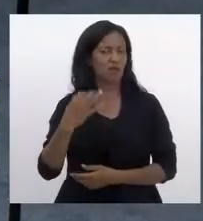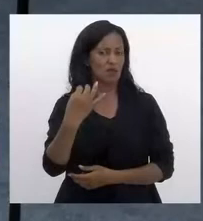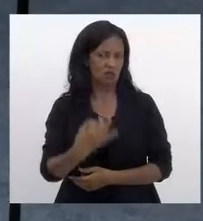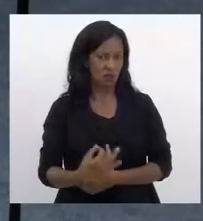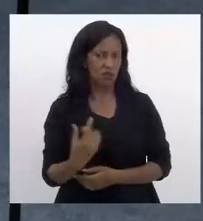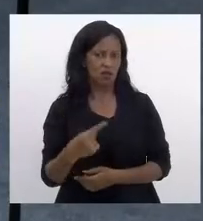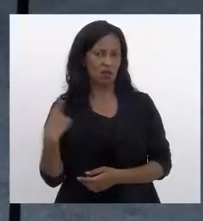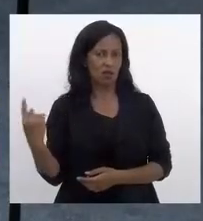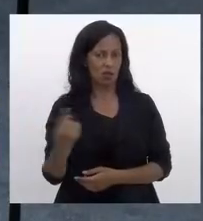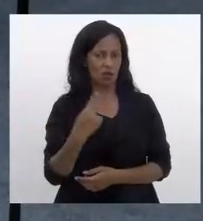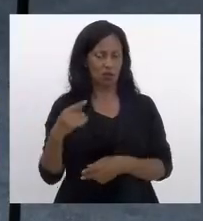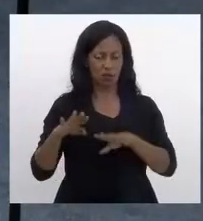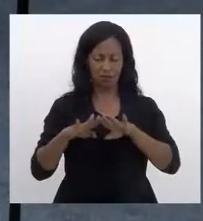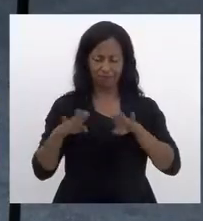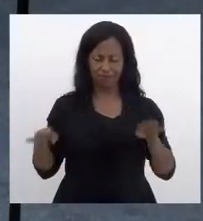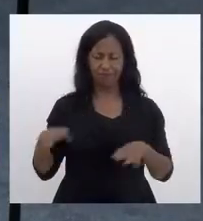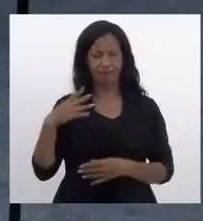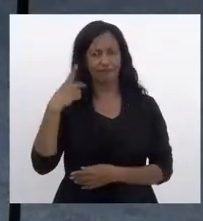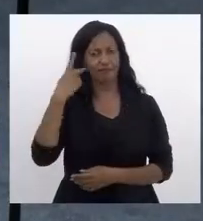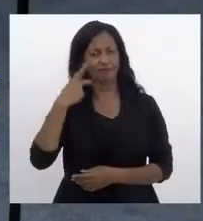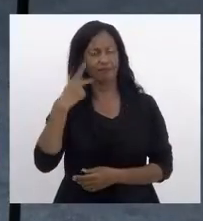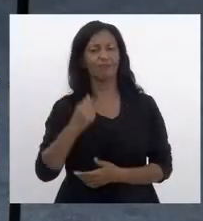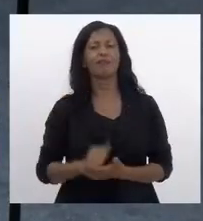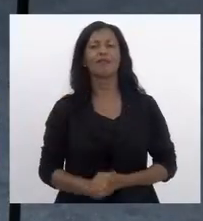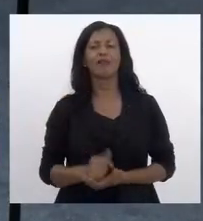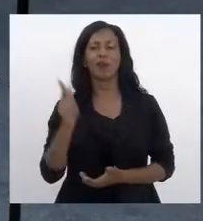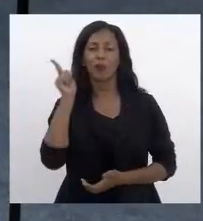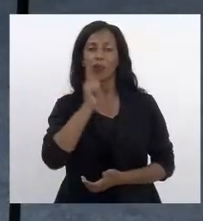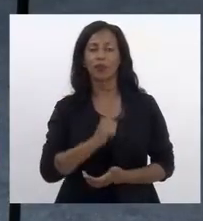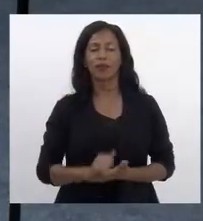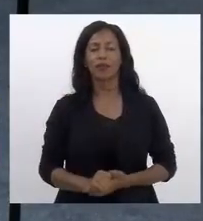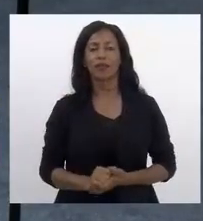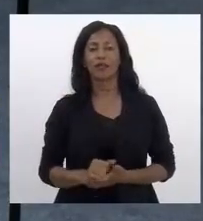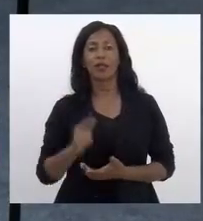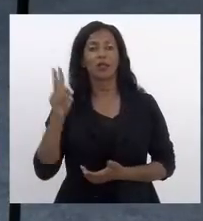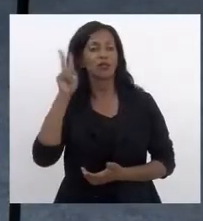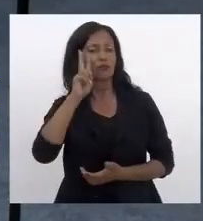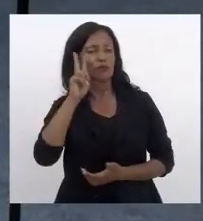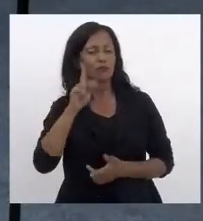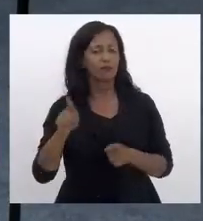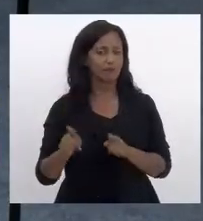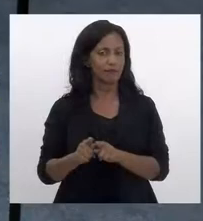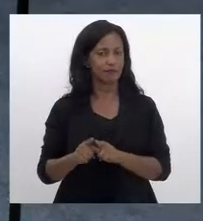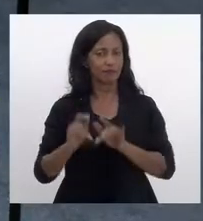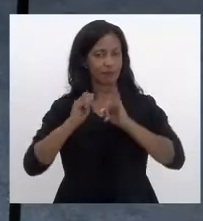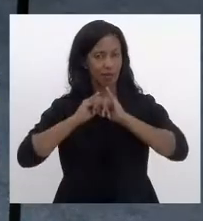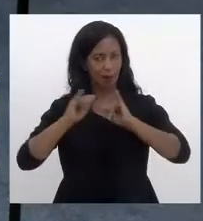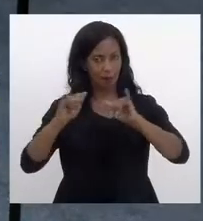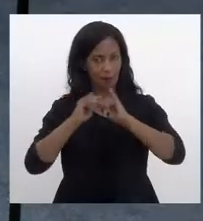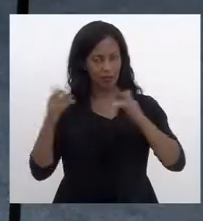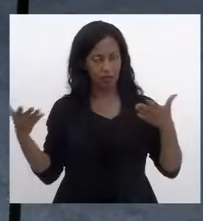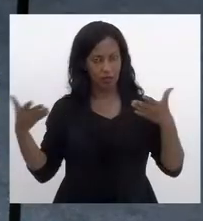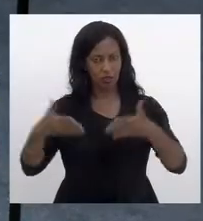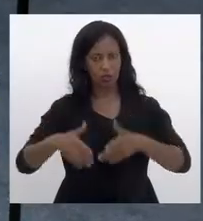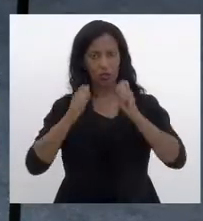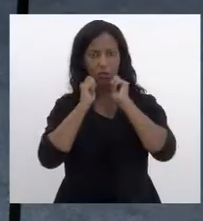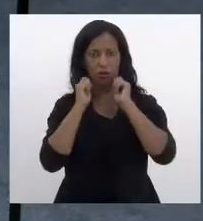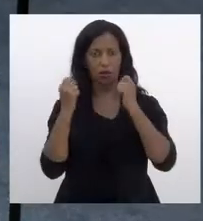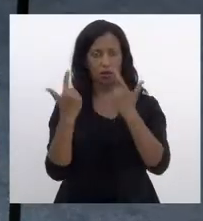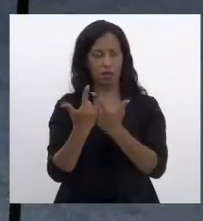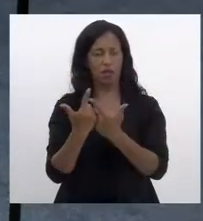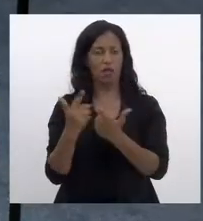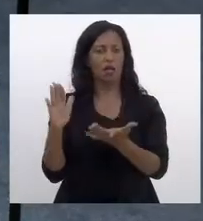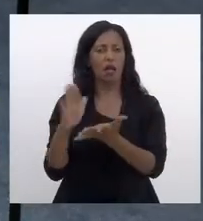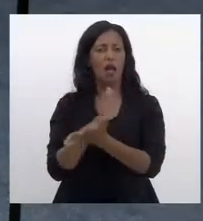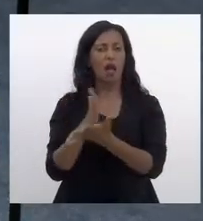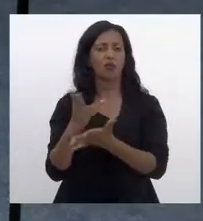que nossa bancada vai conseguir. Eu só queria salientar, Dino, que a mensagem que chegou à casa, alguns falaram